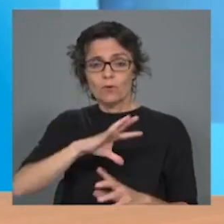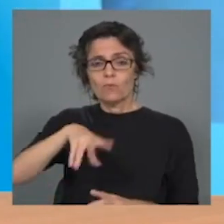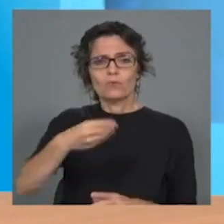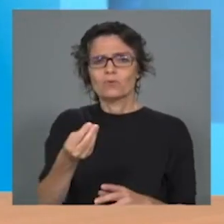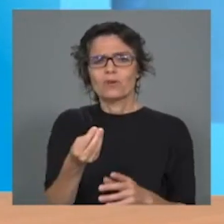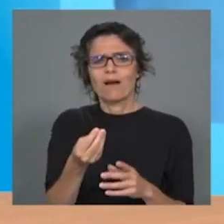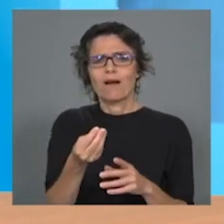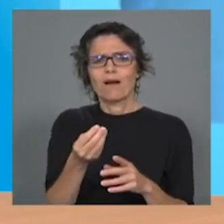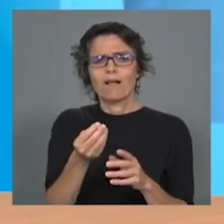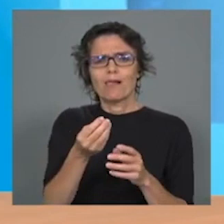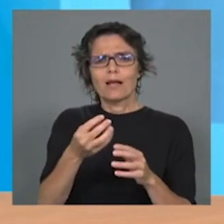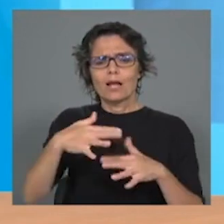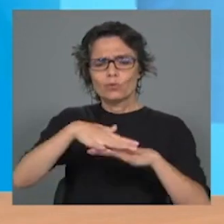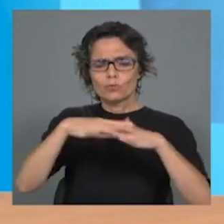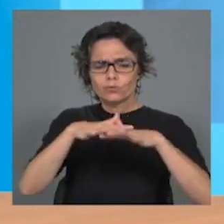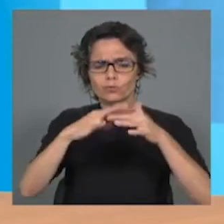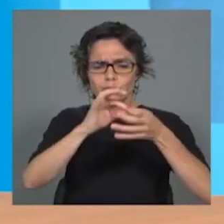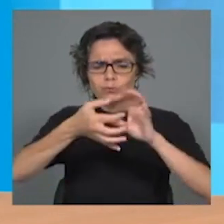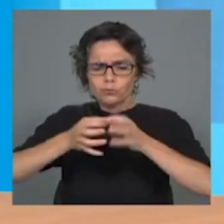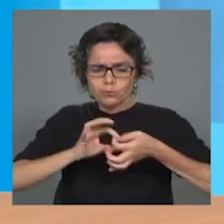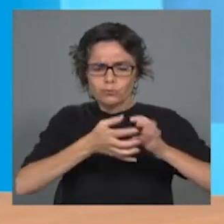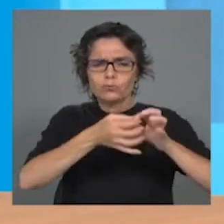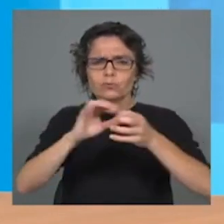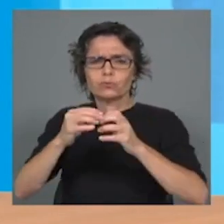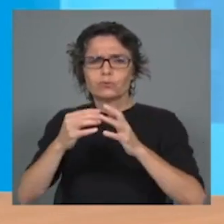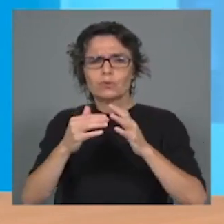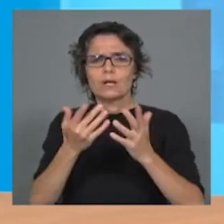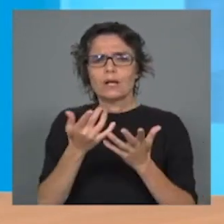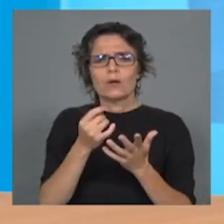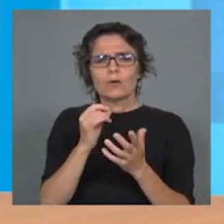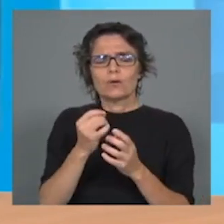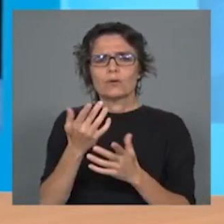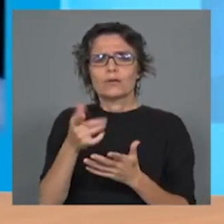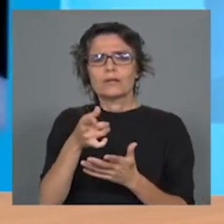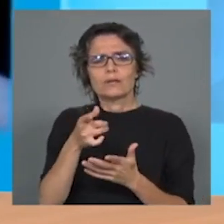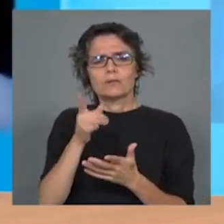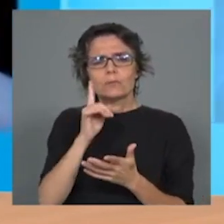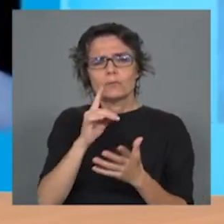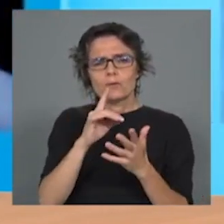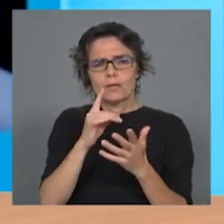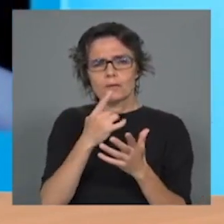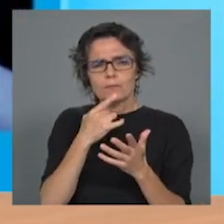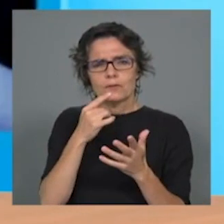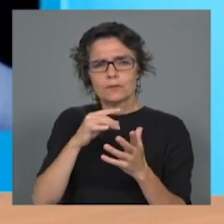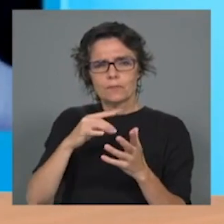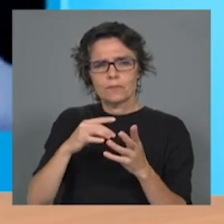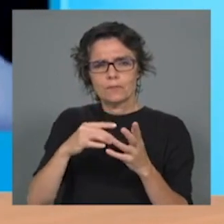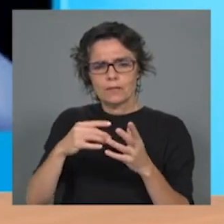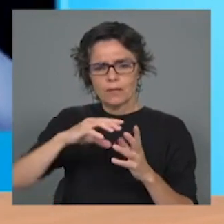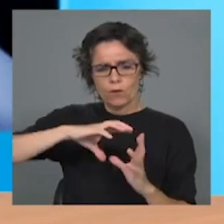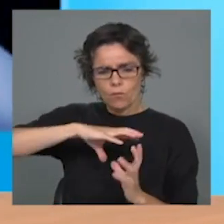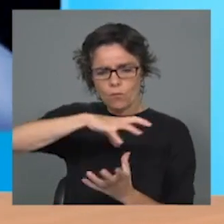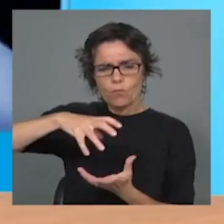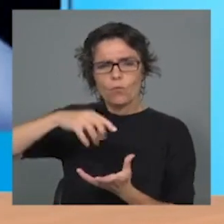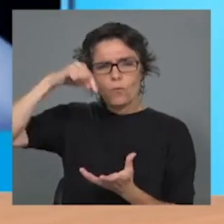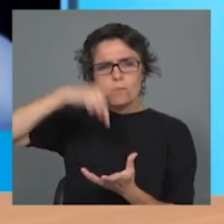cheias de cambiantes, a realidade tem múltiplos aspectos e perceber a complexidade é uma das coisas importantes no mundo em